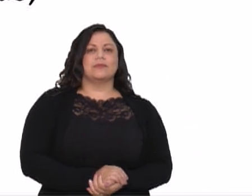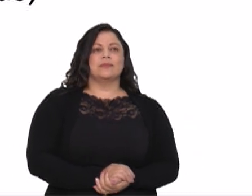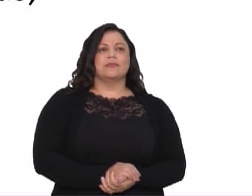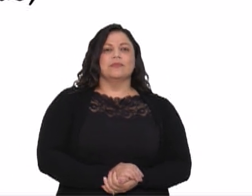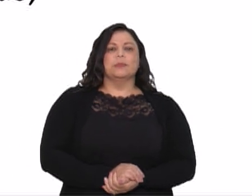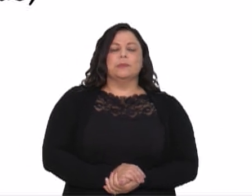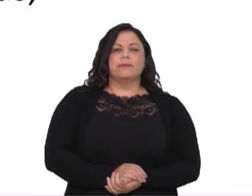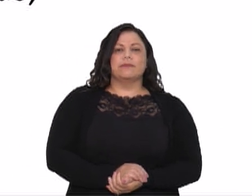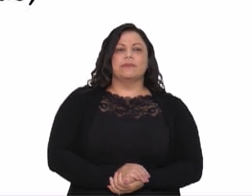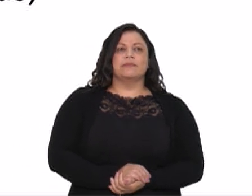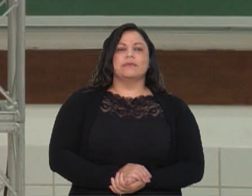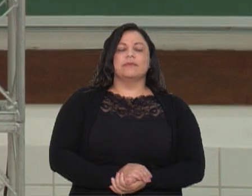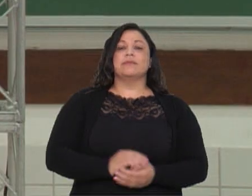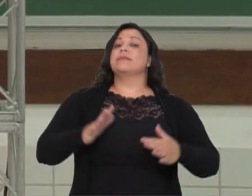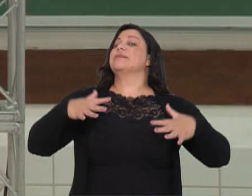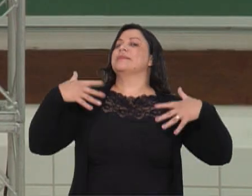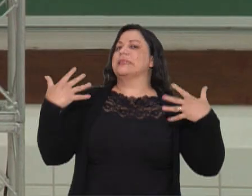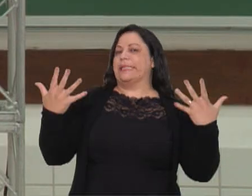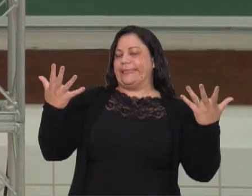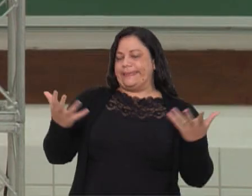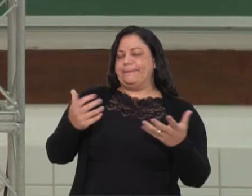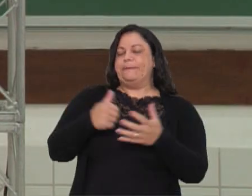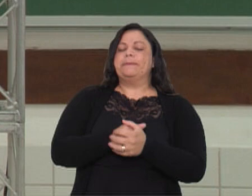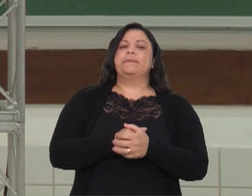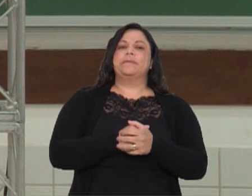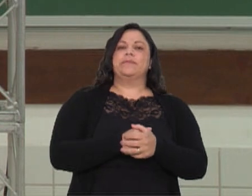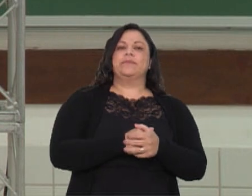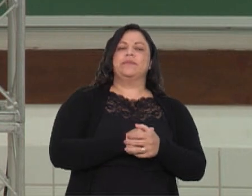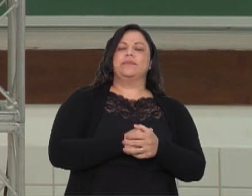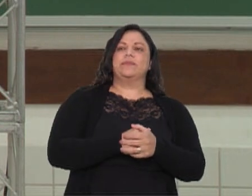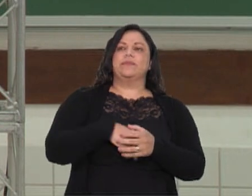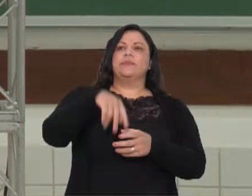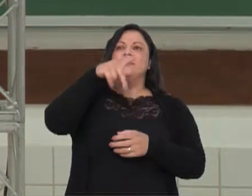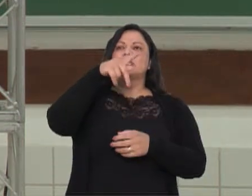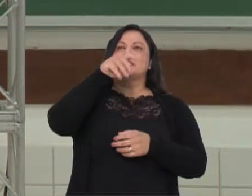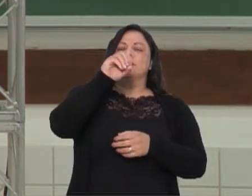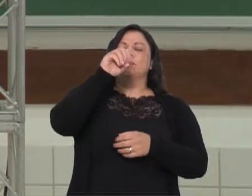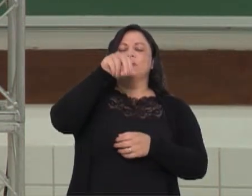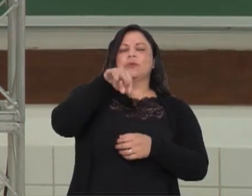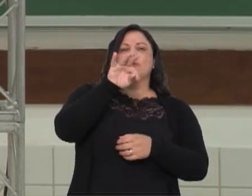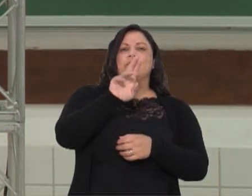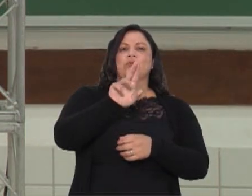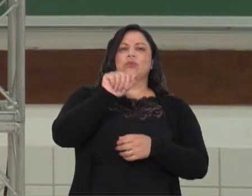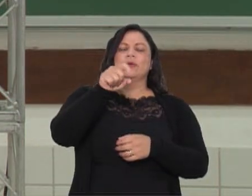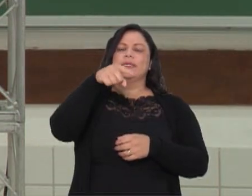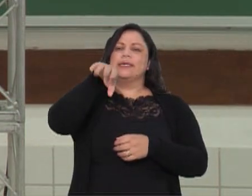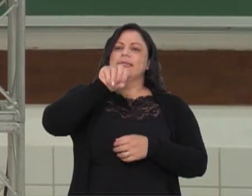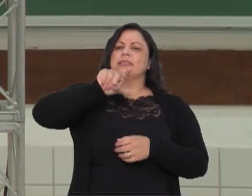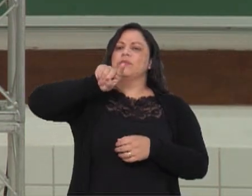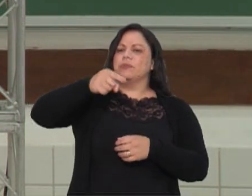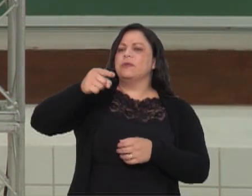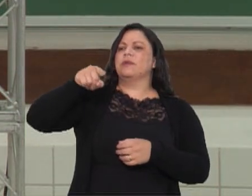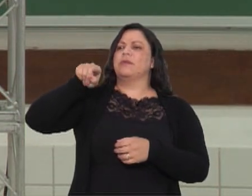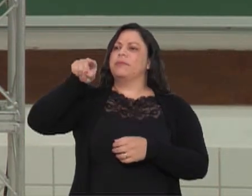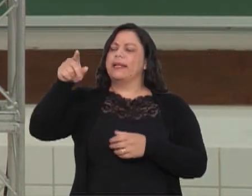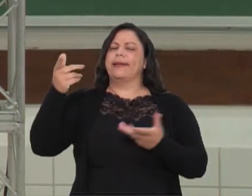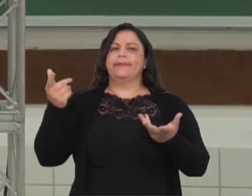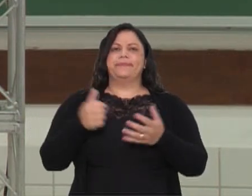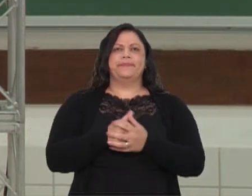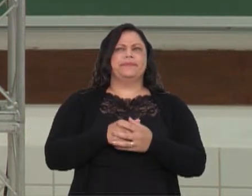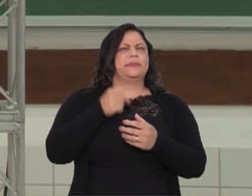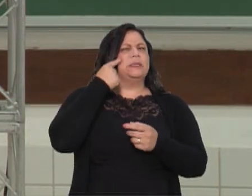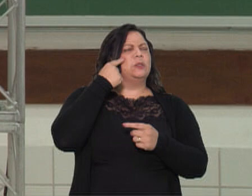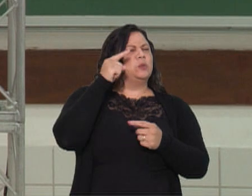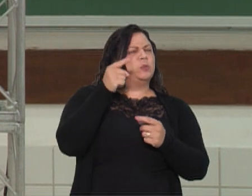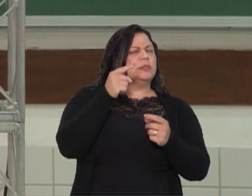E aí, entre os sinais de pontuação, aqui que o autor usa, tem um que é bem problemático, que é o